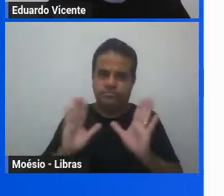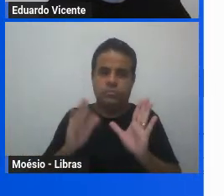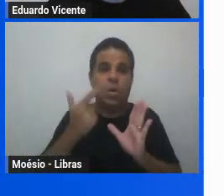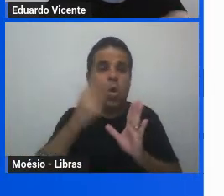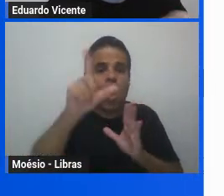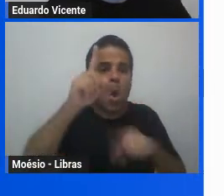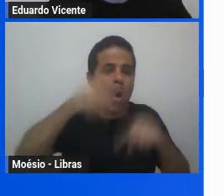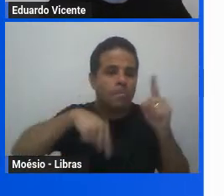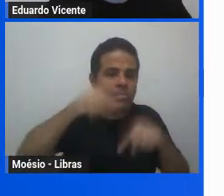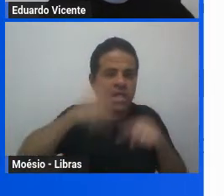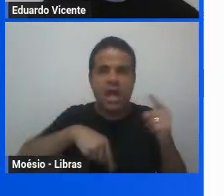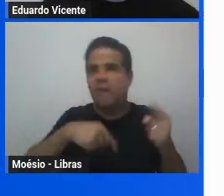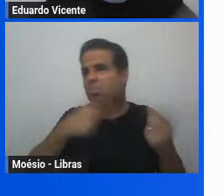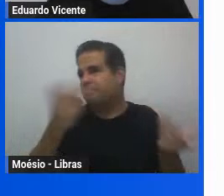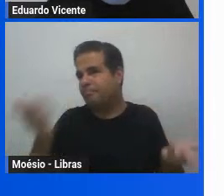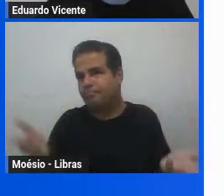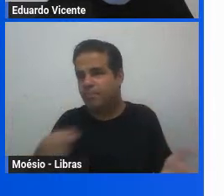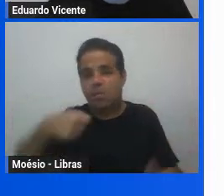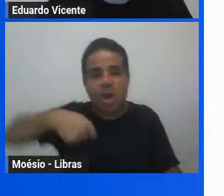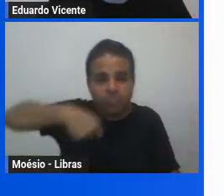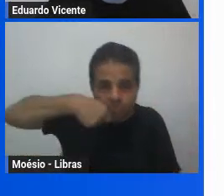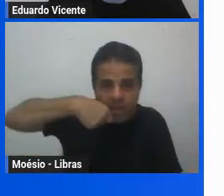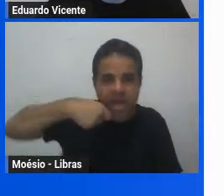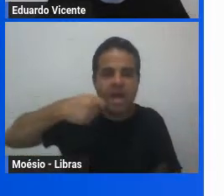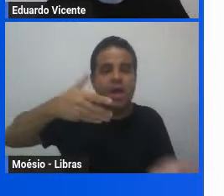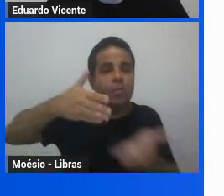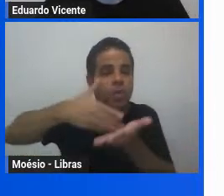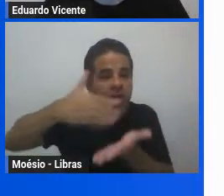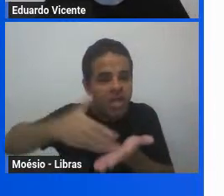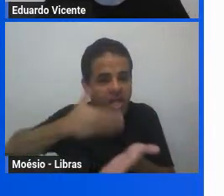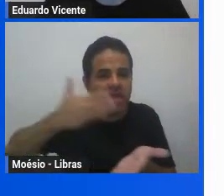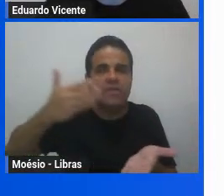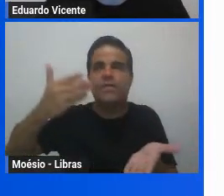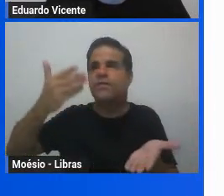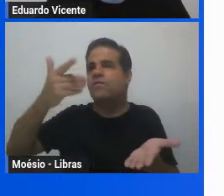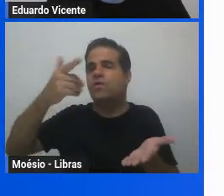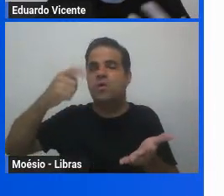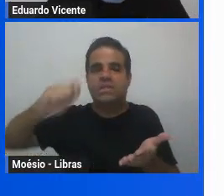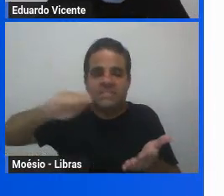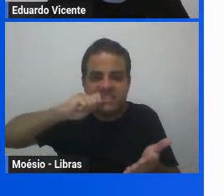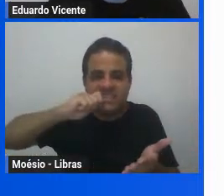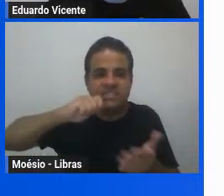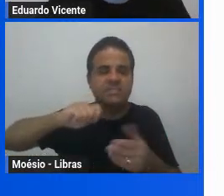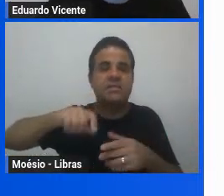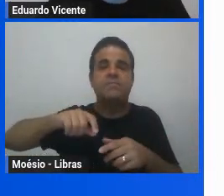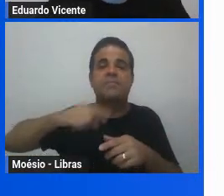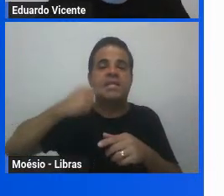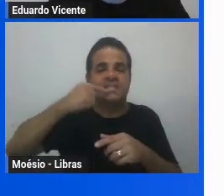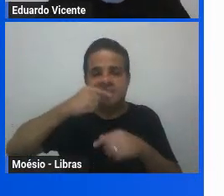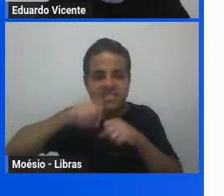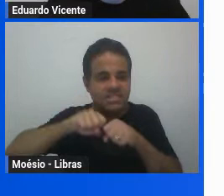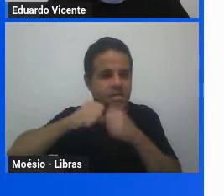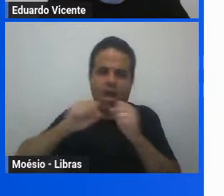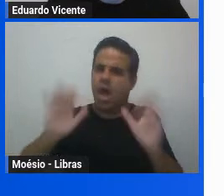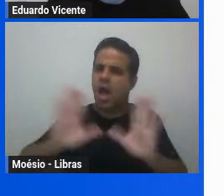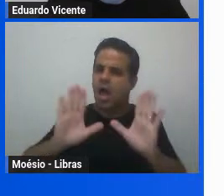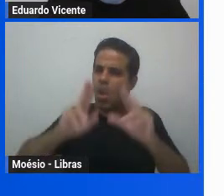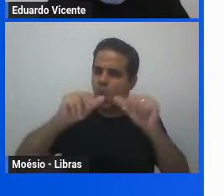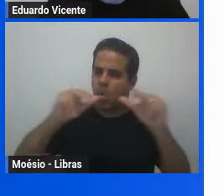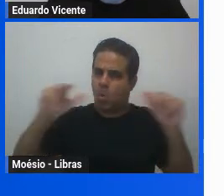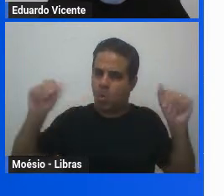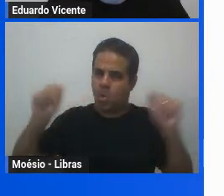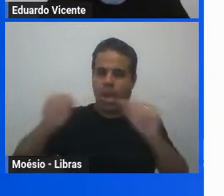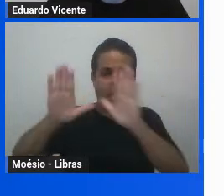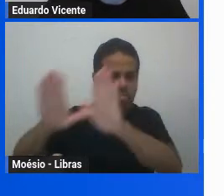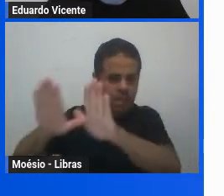objeto, uma colher, um palito, né, achando que vai quebrar os dentes. Eu não faço isso nesse